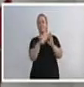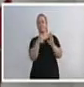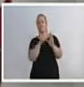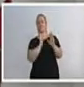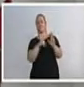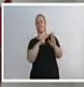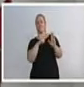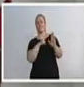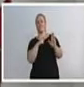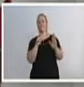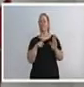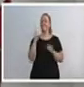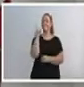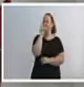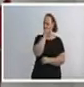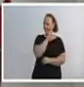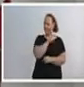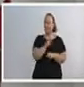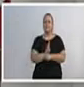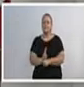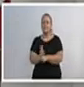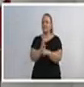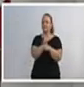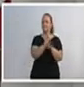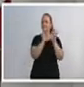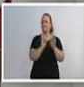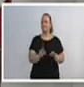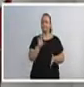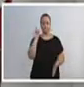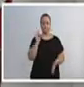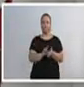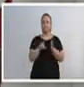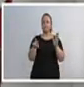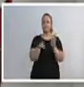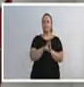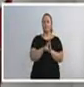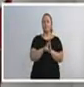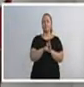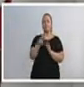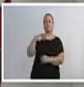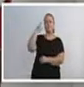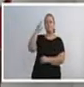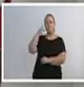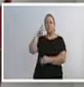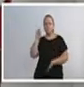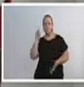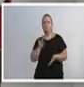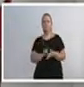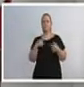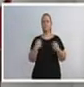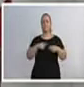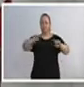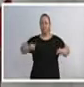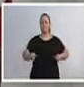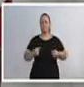grande dificuldade. É fazer com que a fiscalização aconteça, que a implementação de política pública ocorra. Esse é o grande desafio que a gente tem.